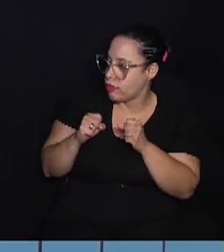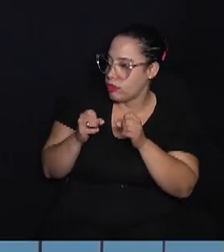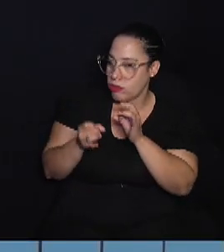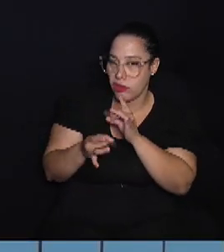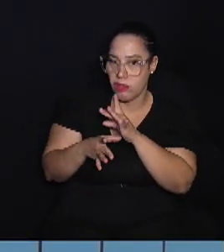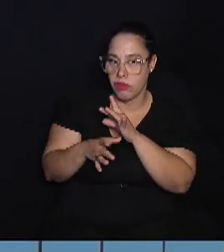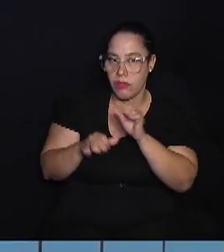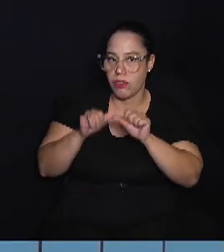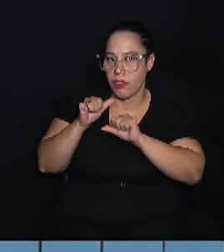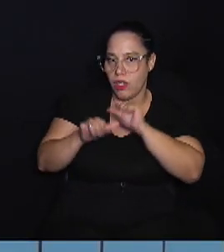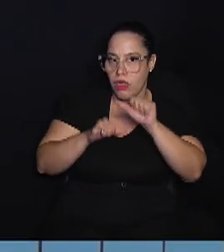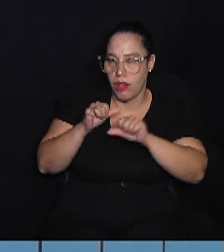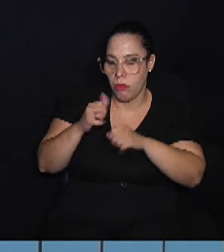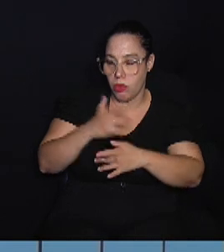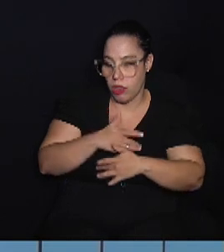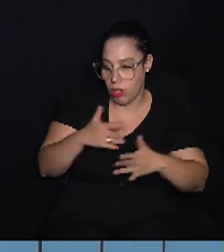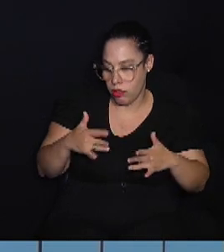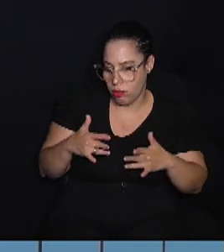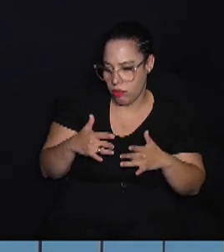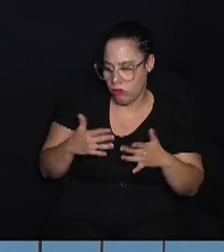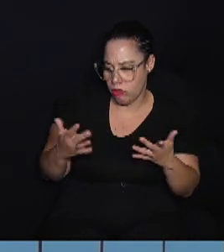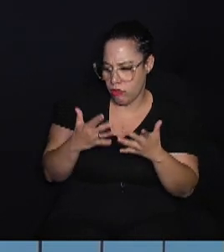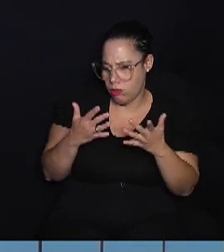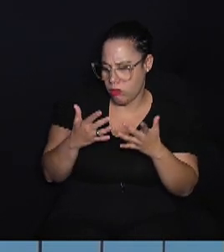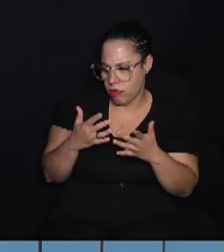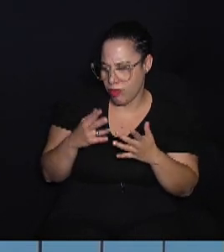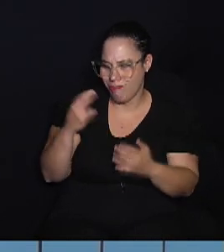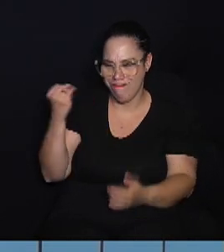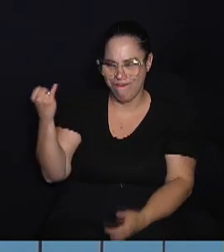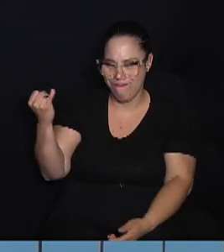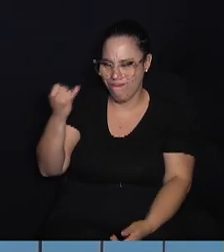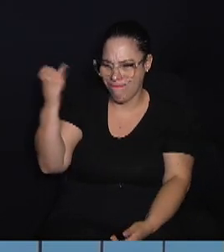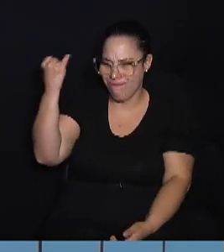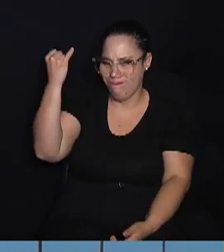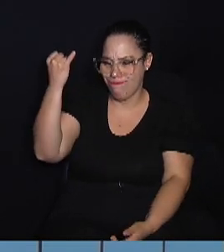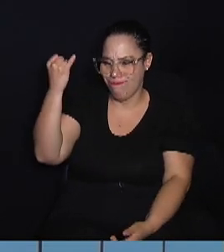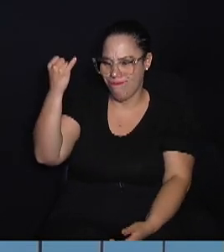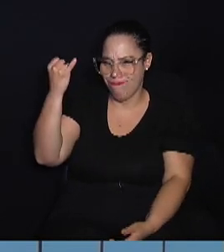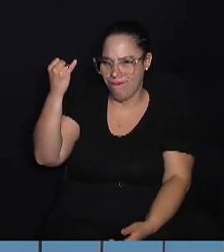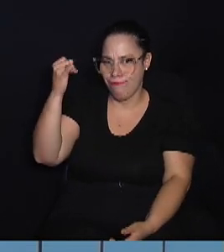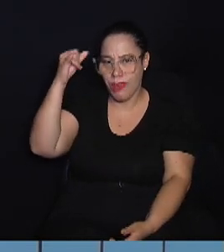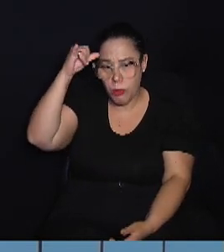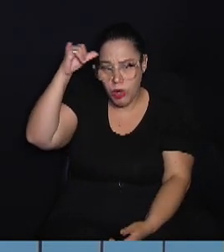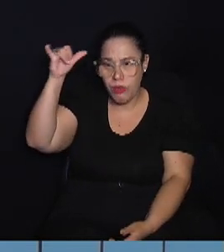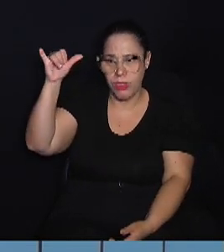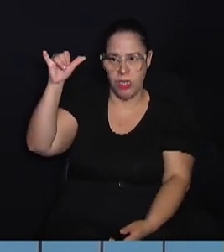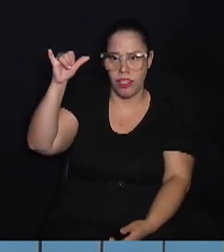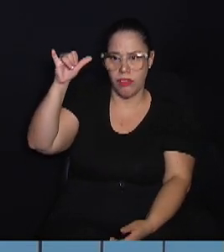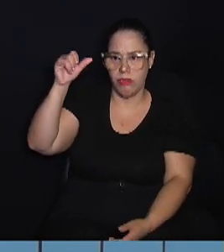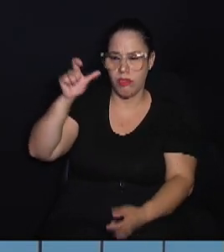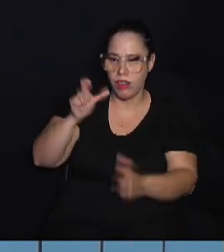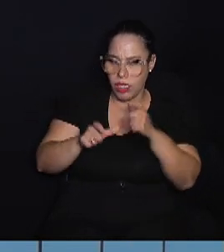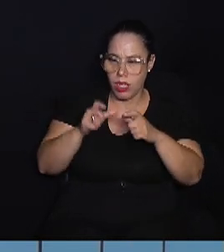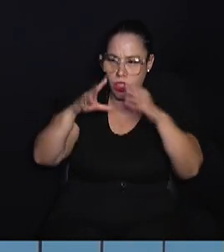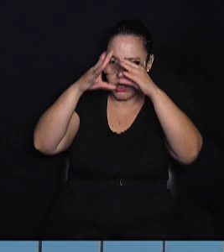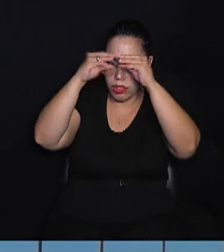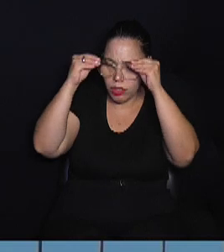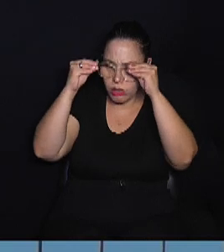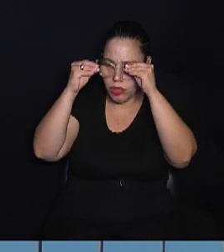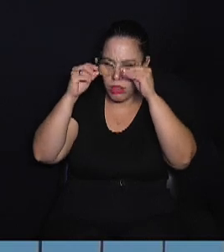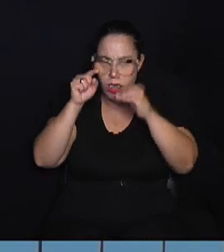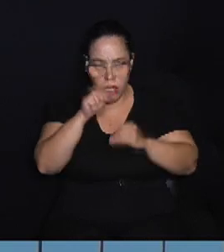essas mudanças de hábitos, elas são essenciais aí para tentar prevenir esses tipos de demência,